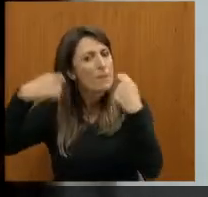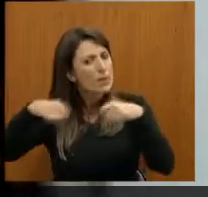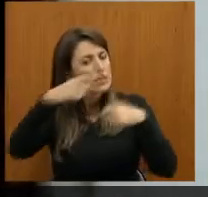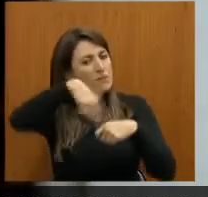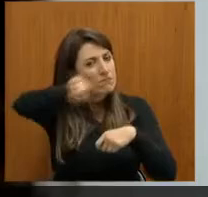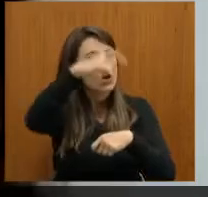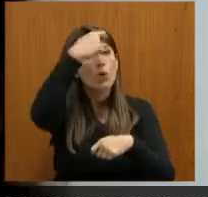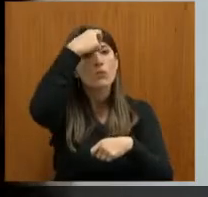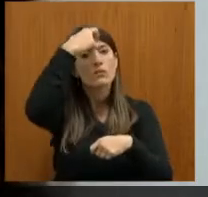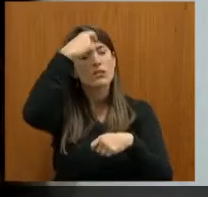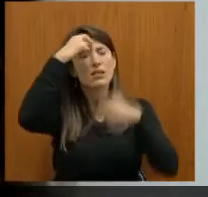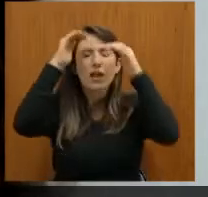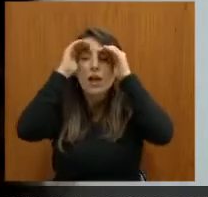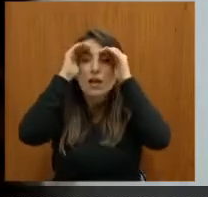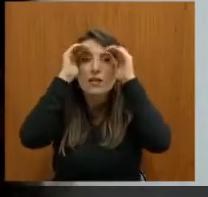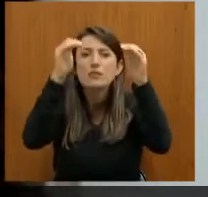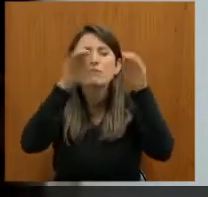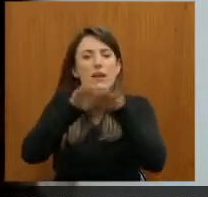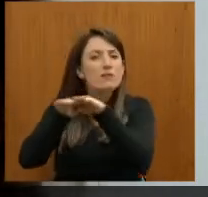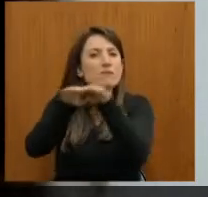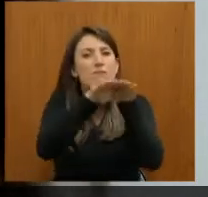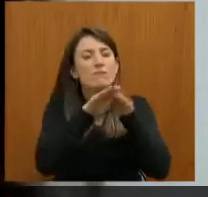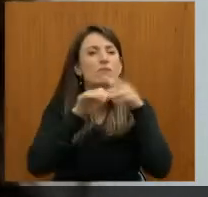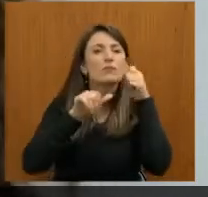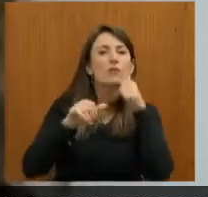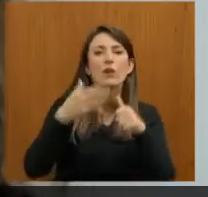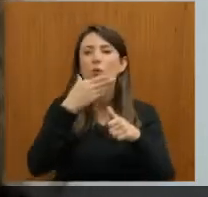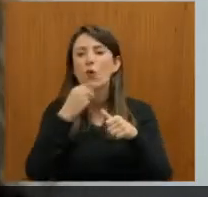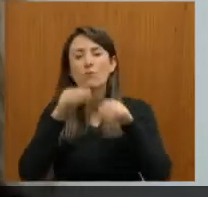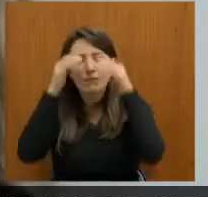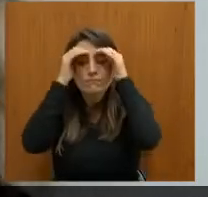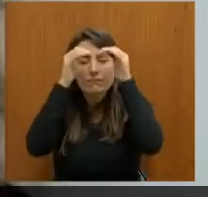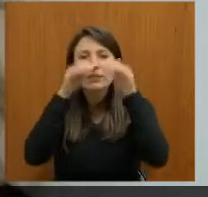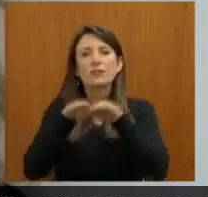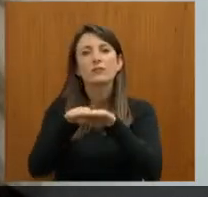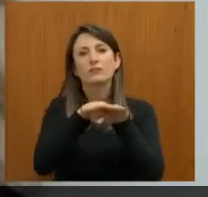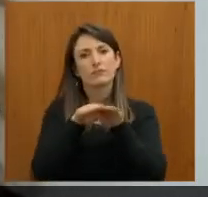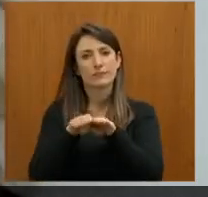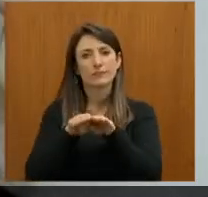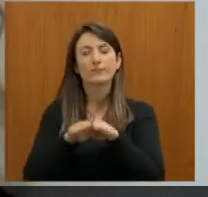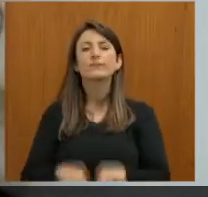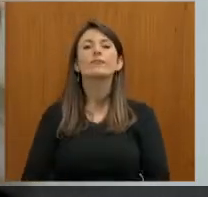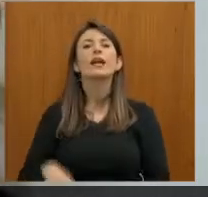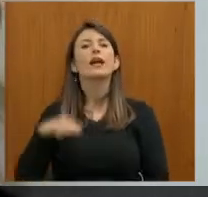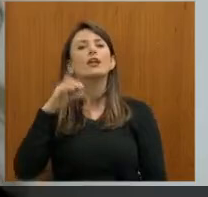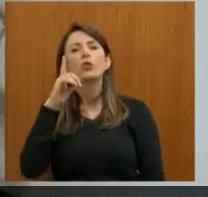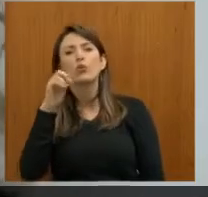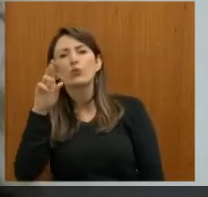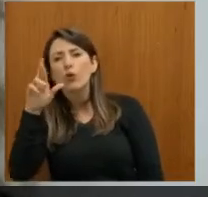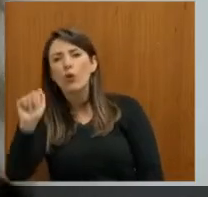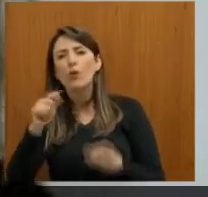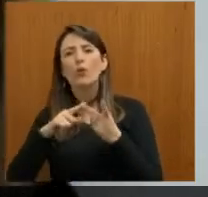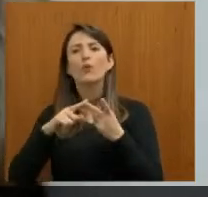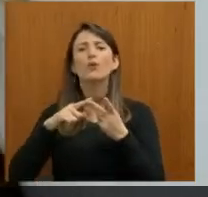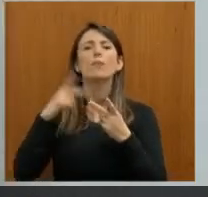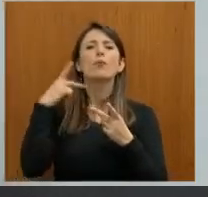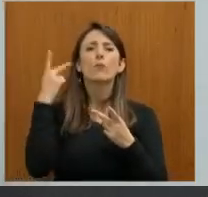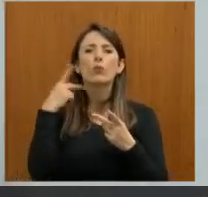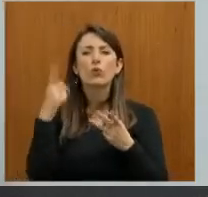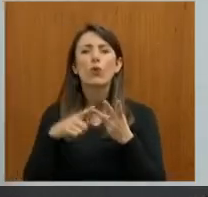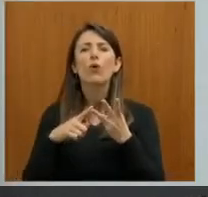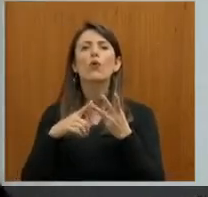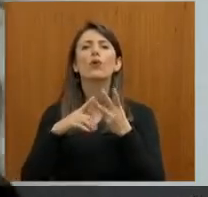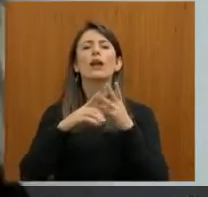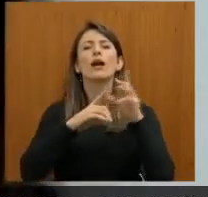homens e mulheres é uma coisa as doutoras a cantora as embargadora e as